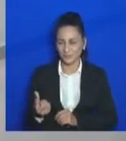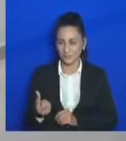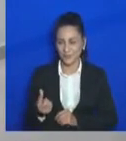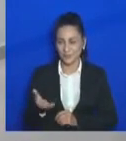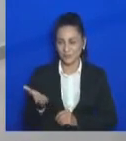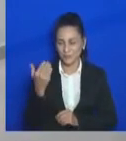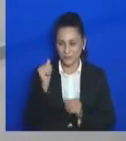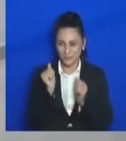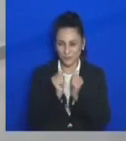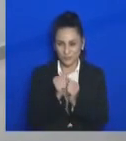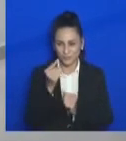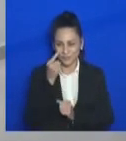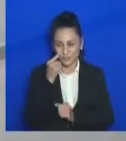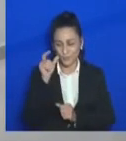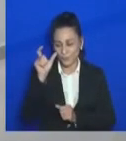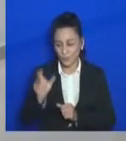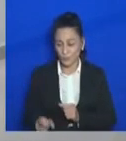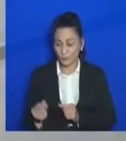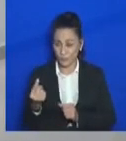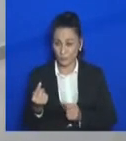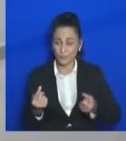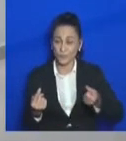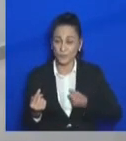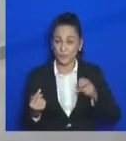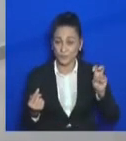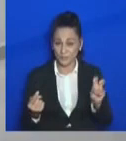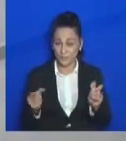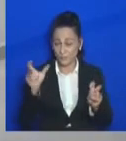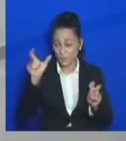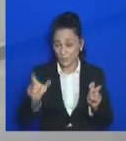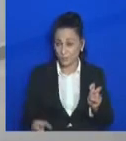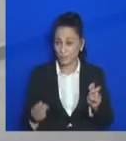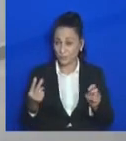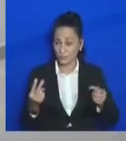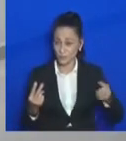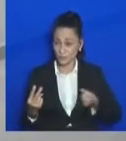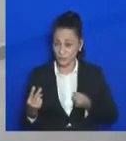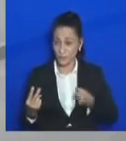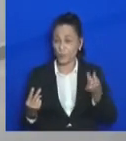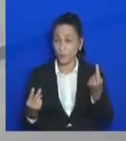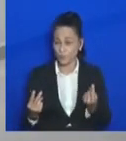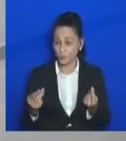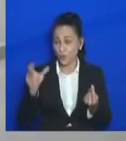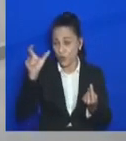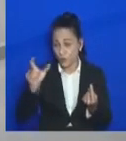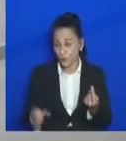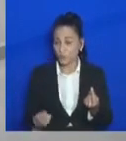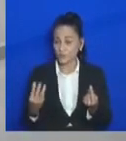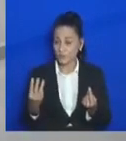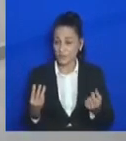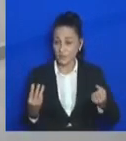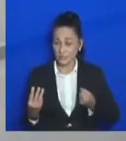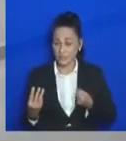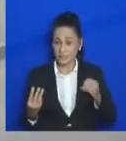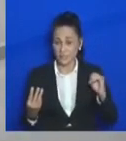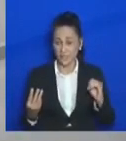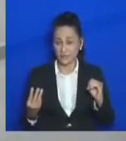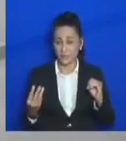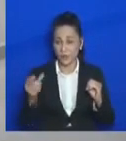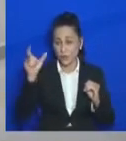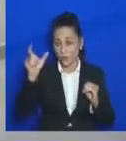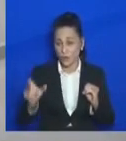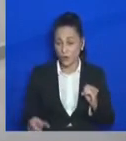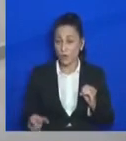176. Confira comigo. Coluna 1, 5. Coluna 2, 1. Coluna 3,